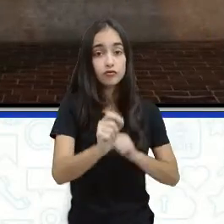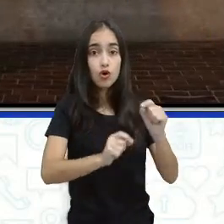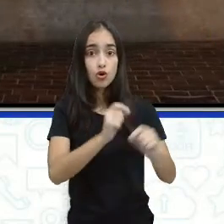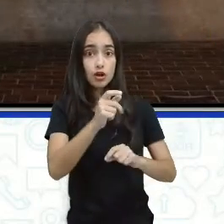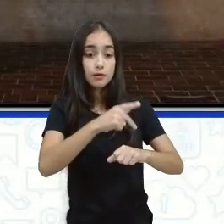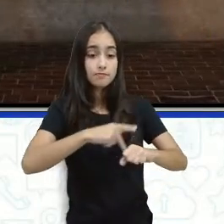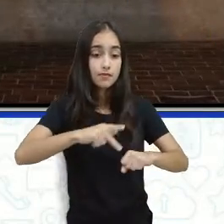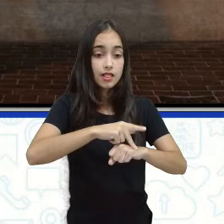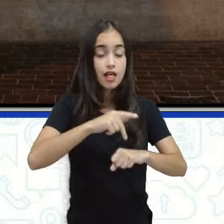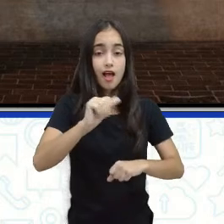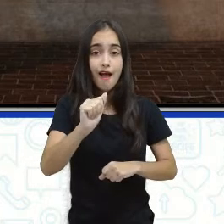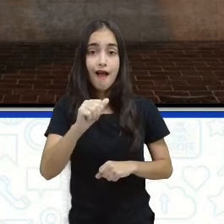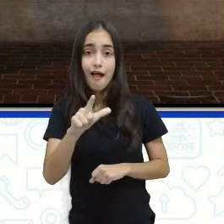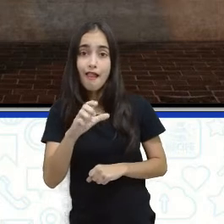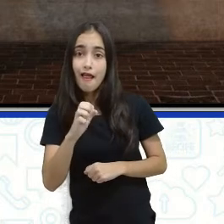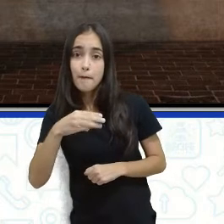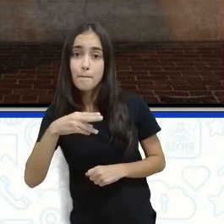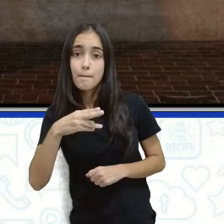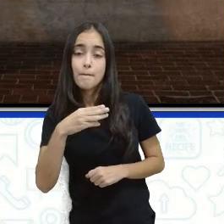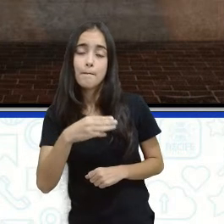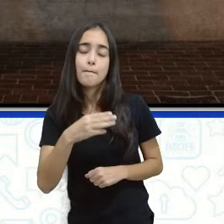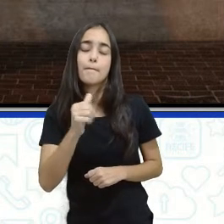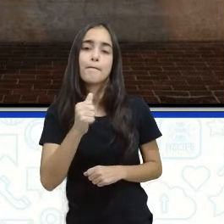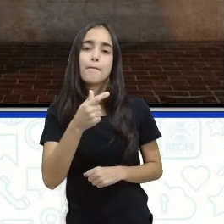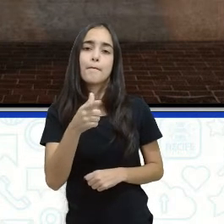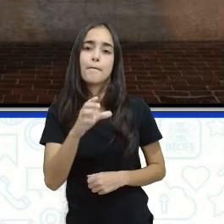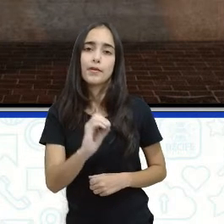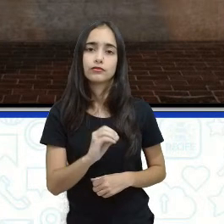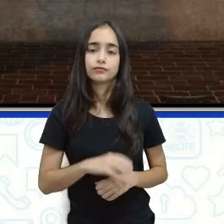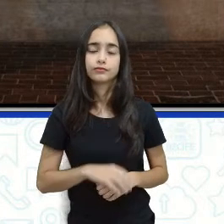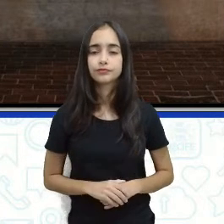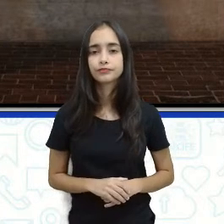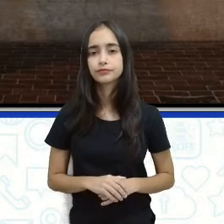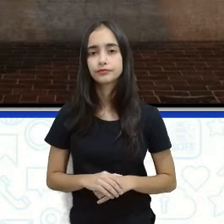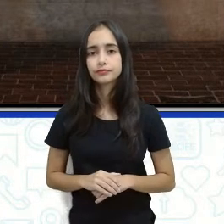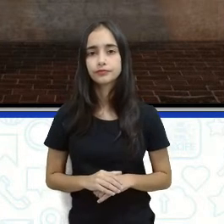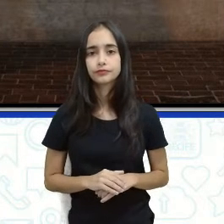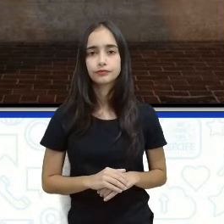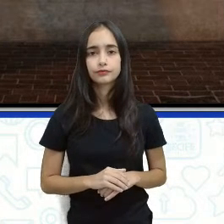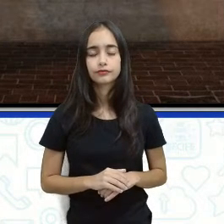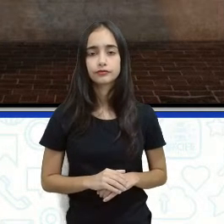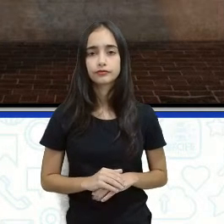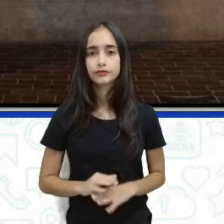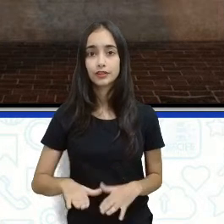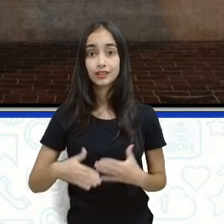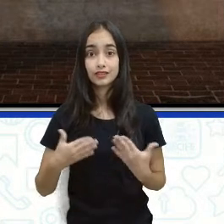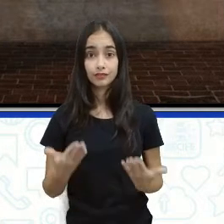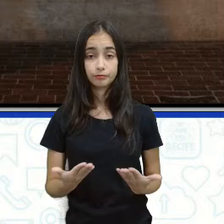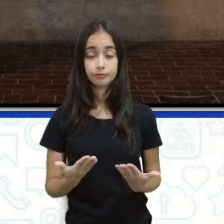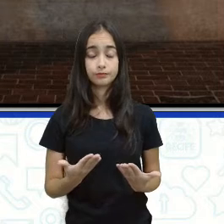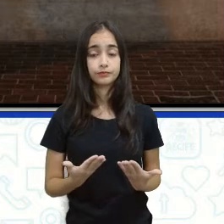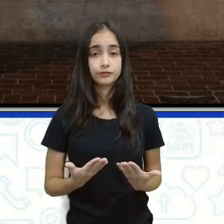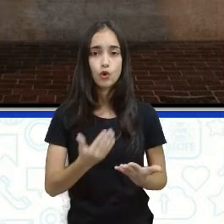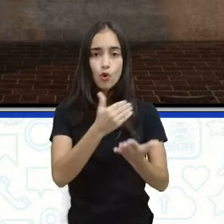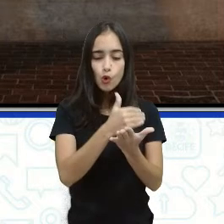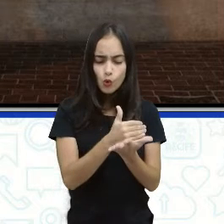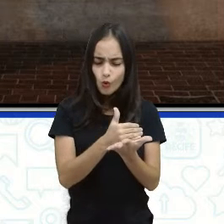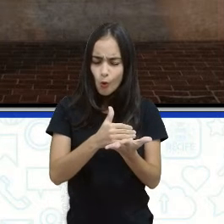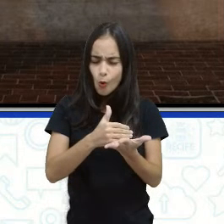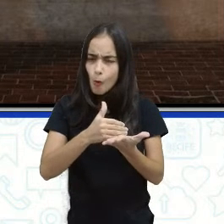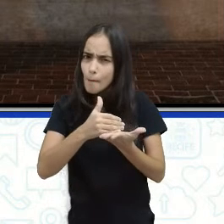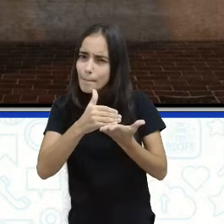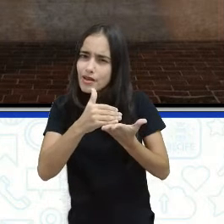de concentração, aí, então, nesse sentido, eles iniciaram,